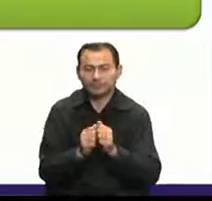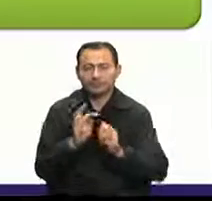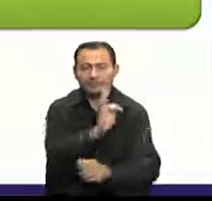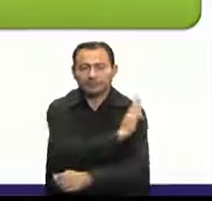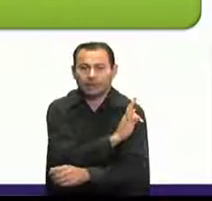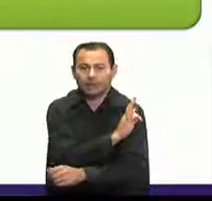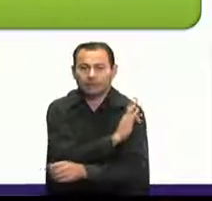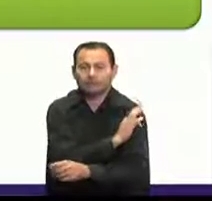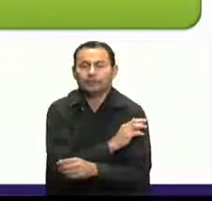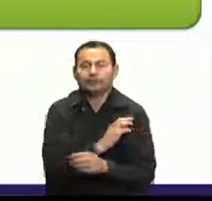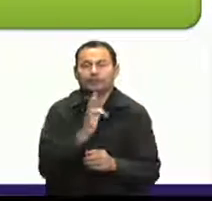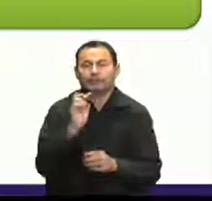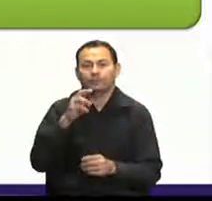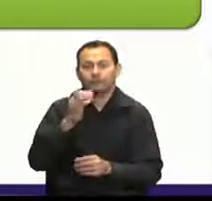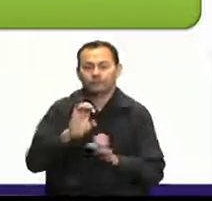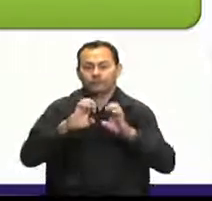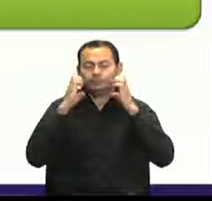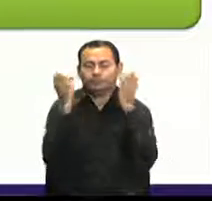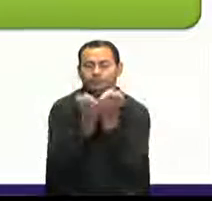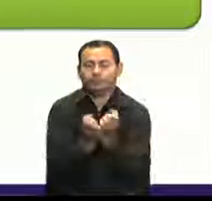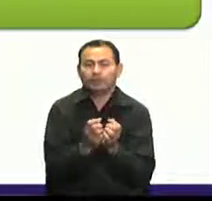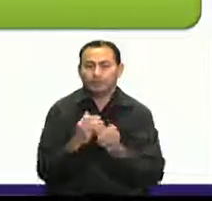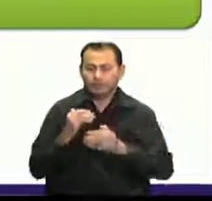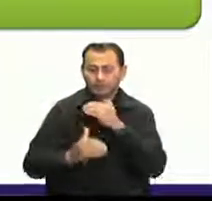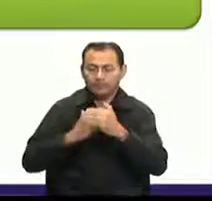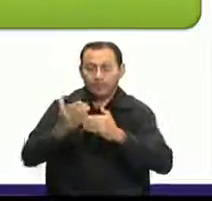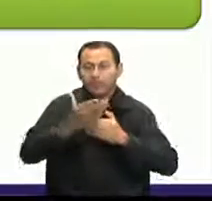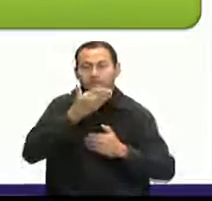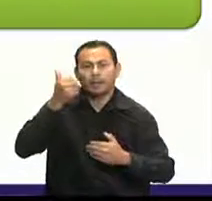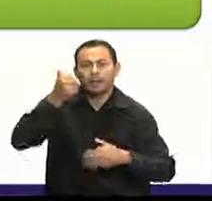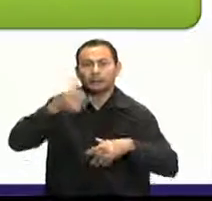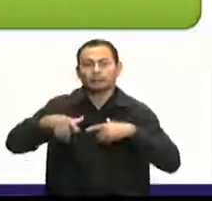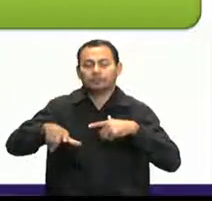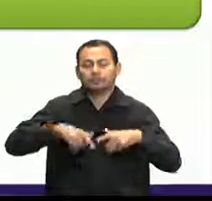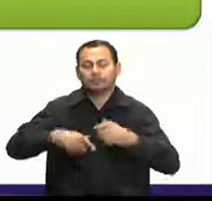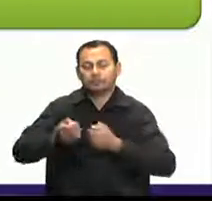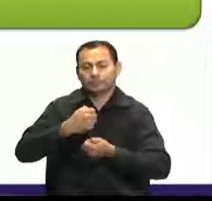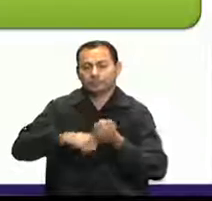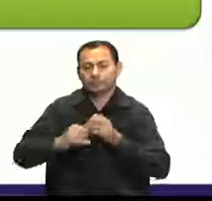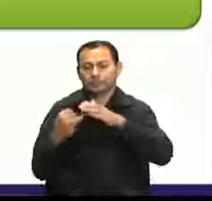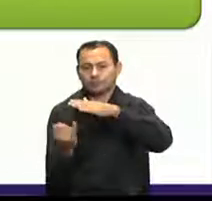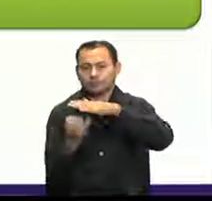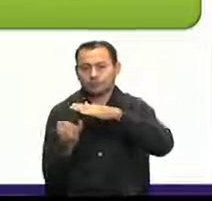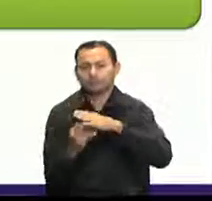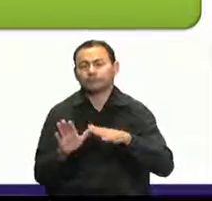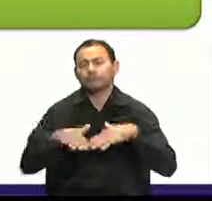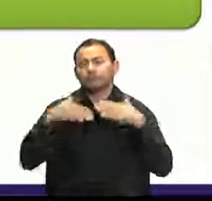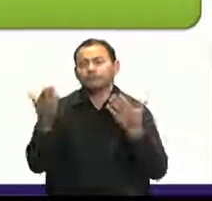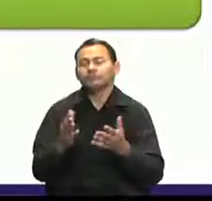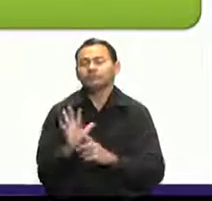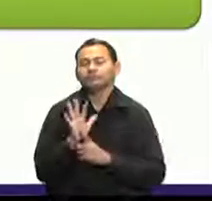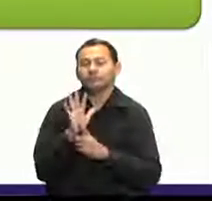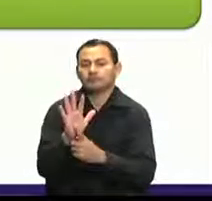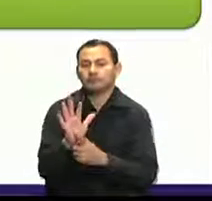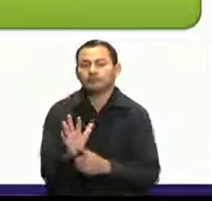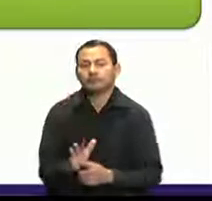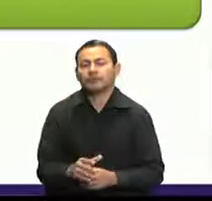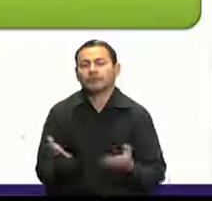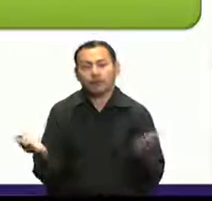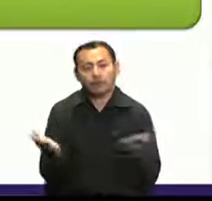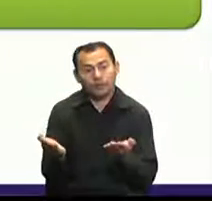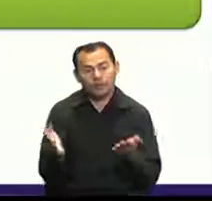técnicos a função dessas entidades então é de desenvolver uma melhor operação as instituições às quais ela representa